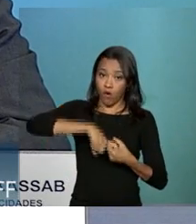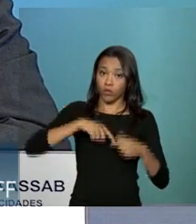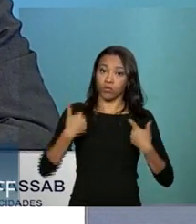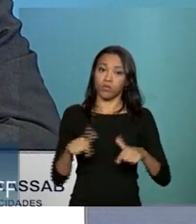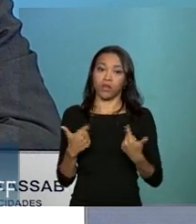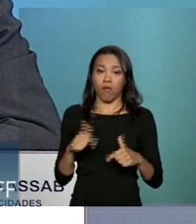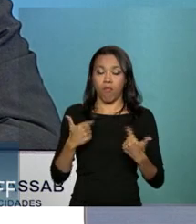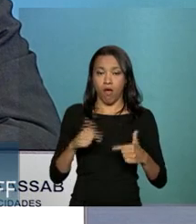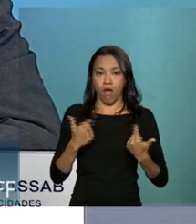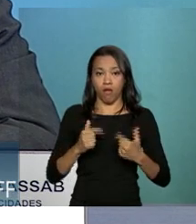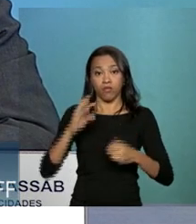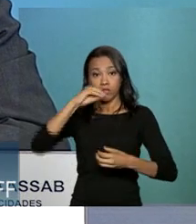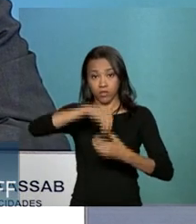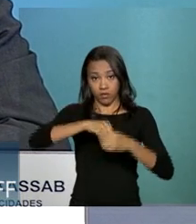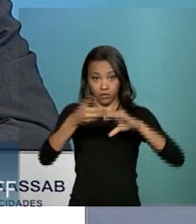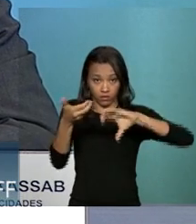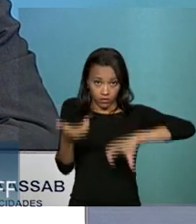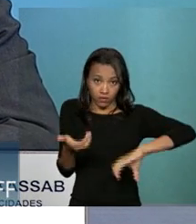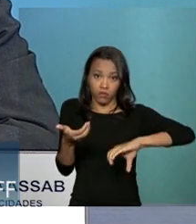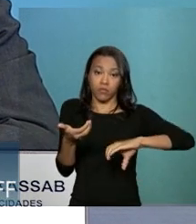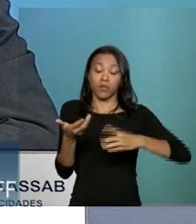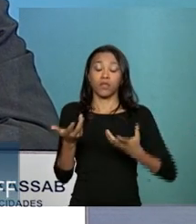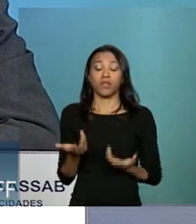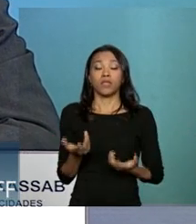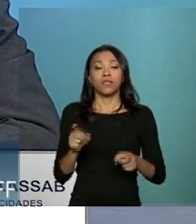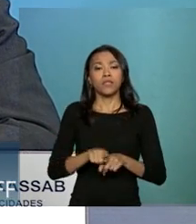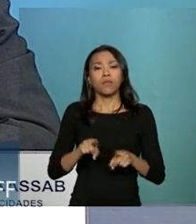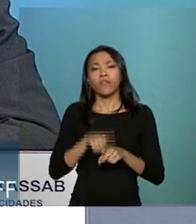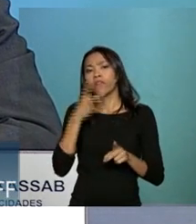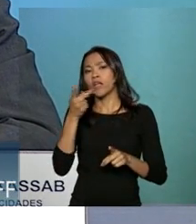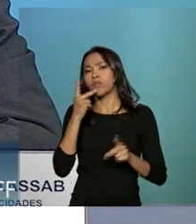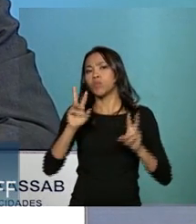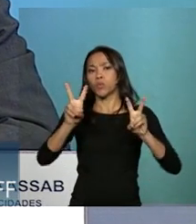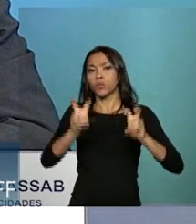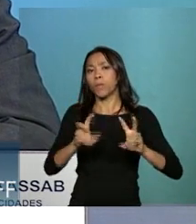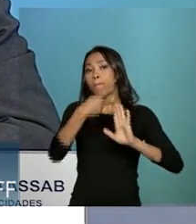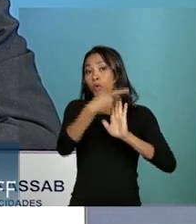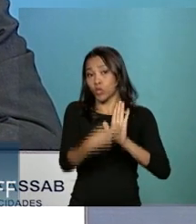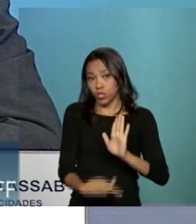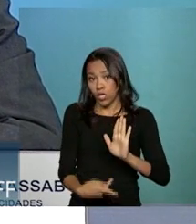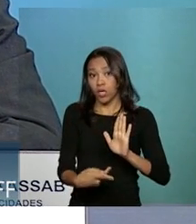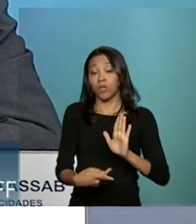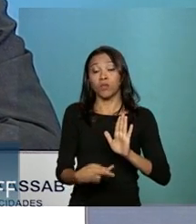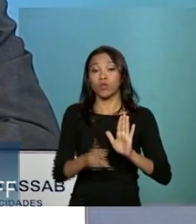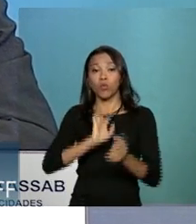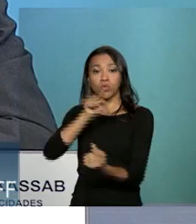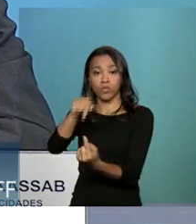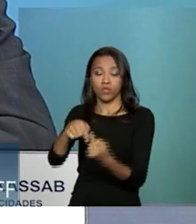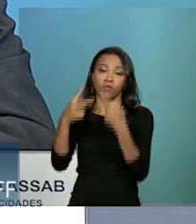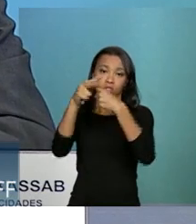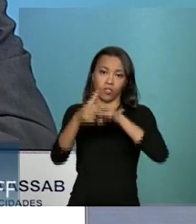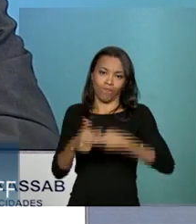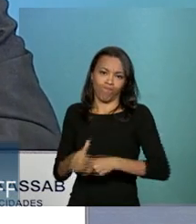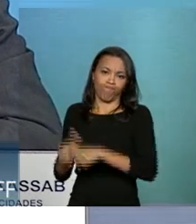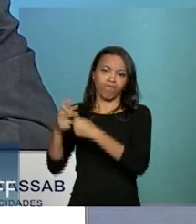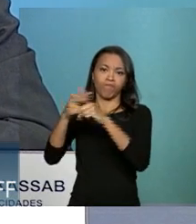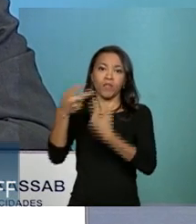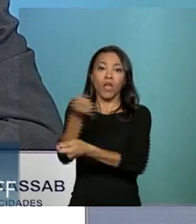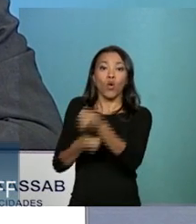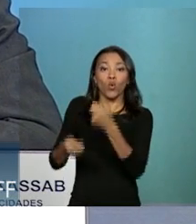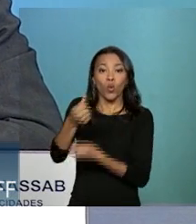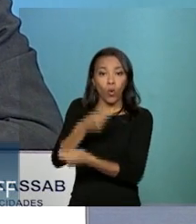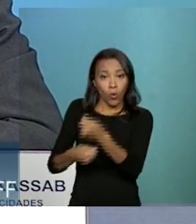Legislativo, uma atenção especial à questão dos projetos vinculados ao ajuste econômico que o Senado deverá